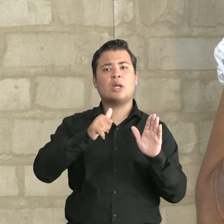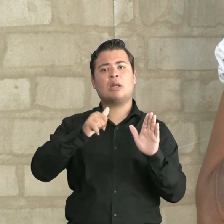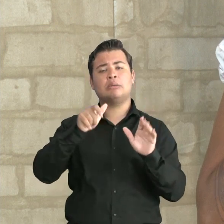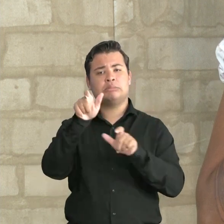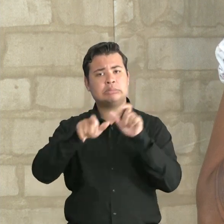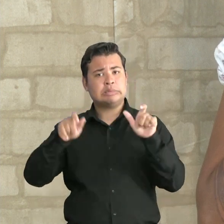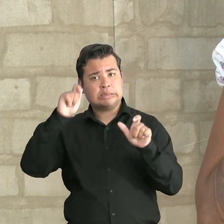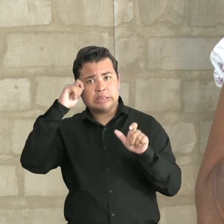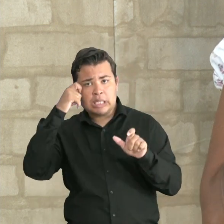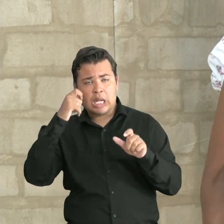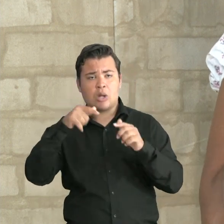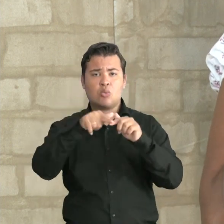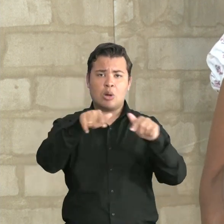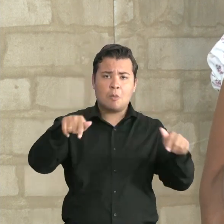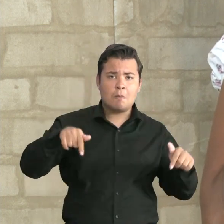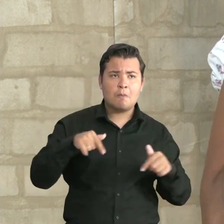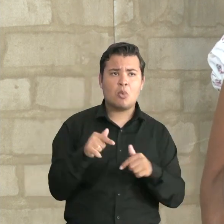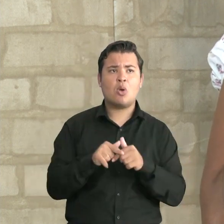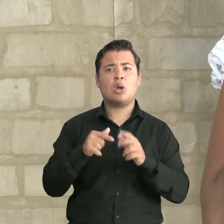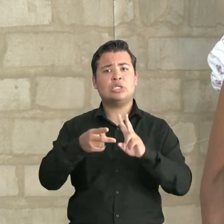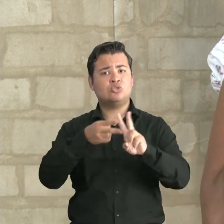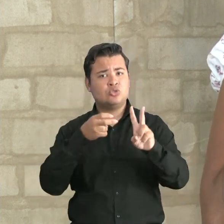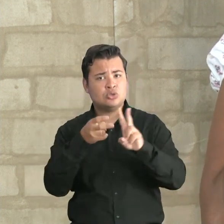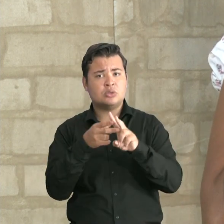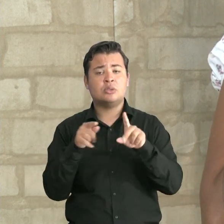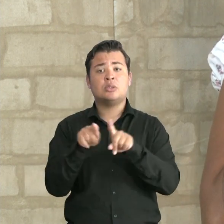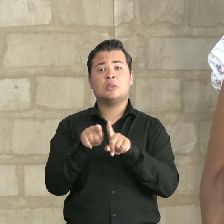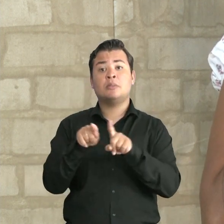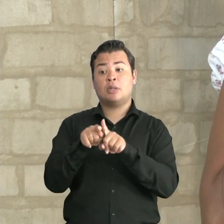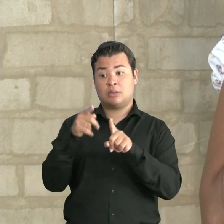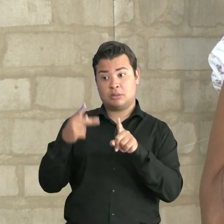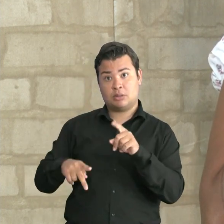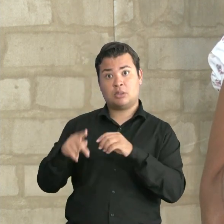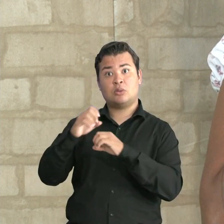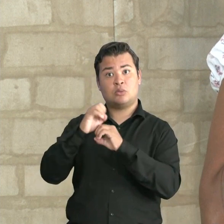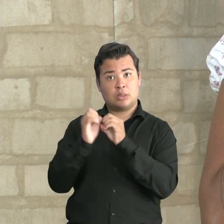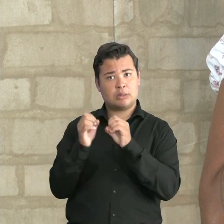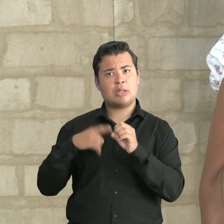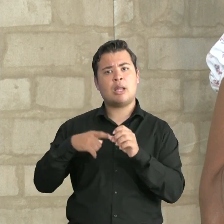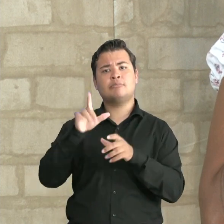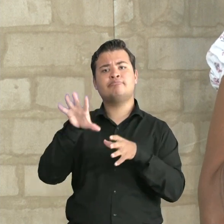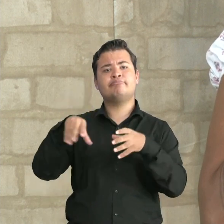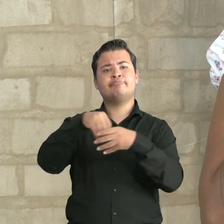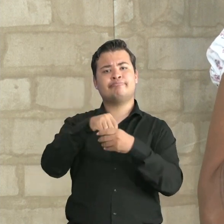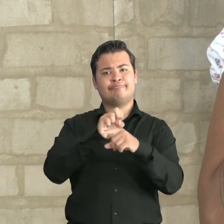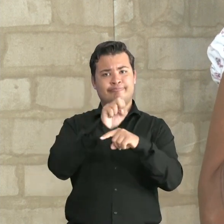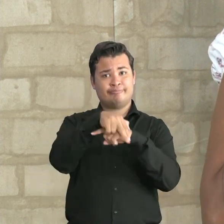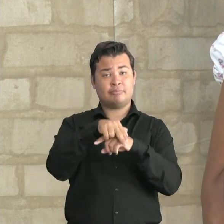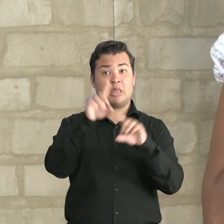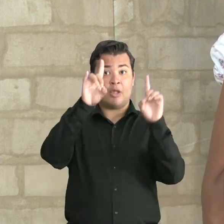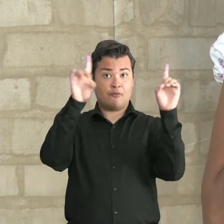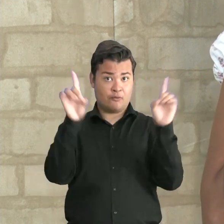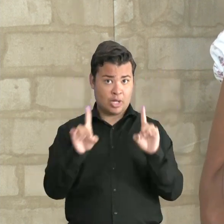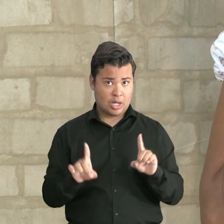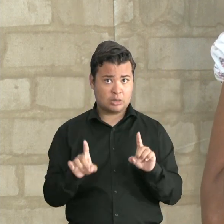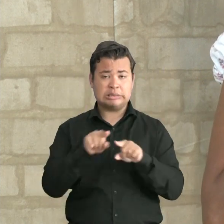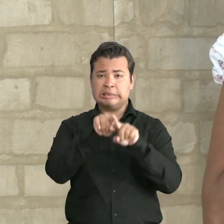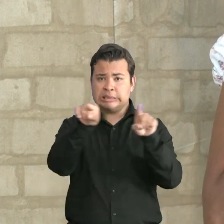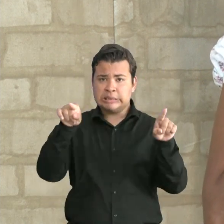quilombolas, indígenas. A gente tem pessoas com deficiência nessa universidade que entendem o mundo a partir de